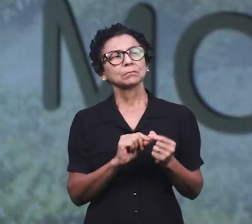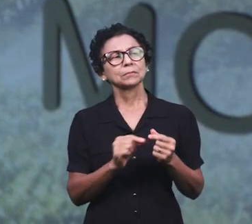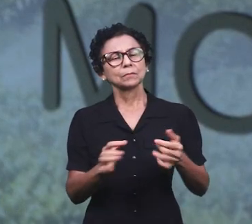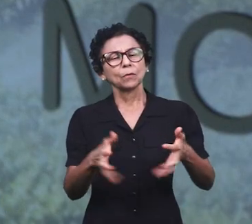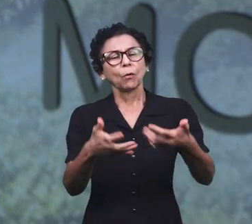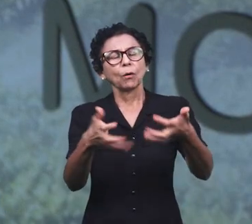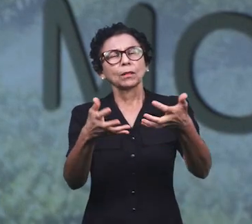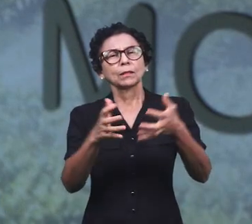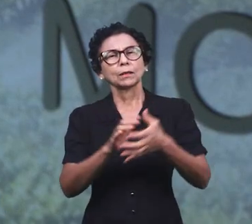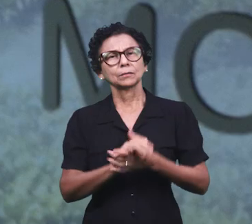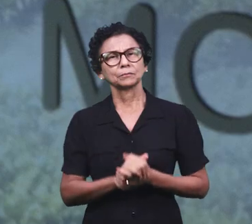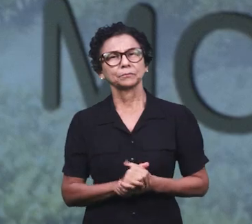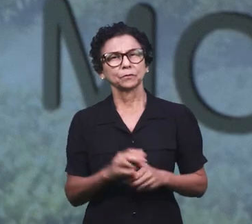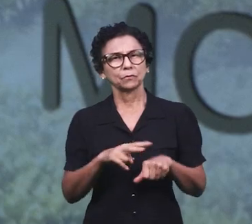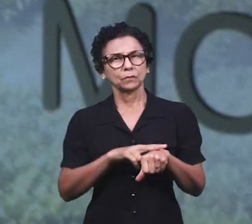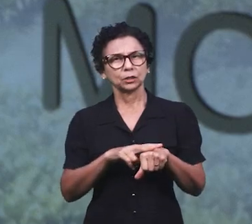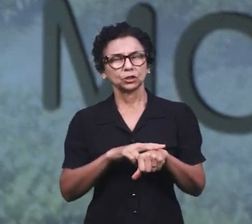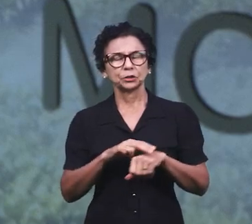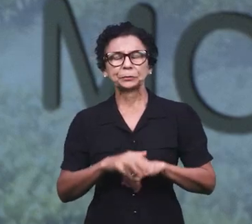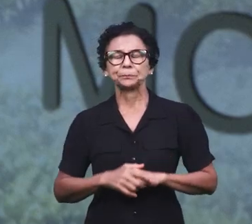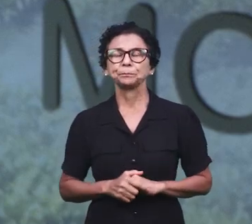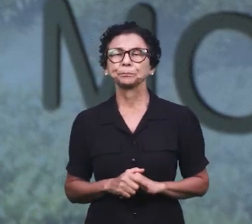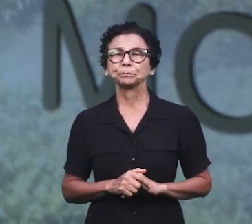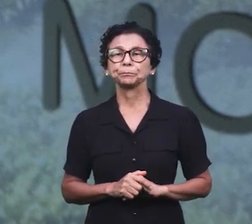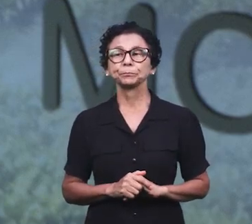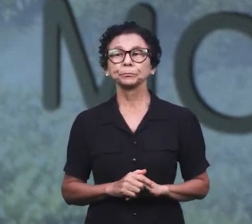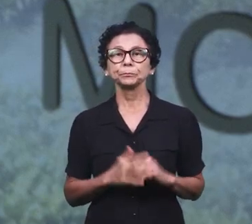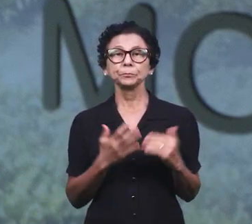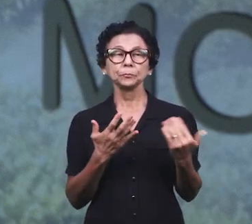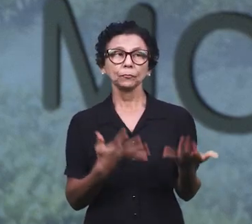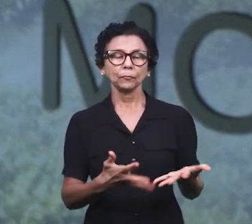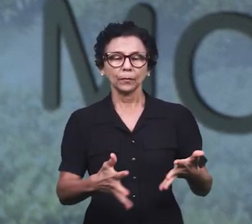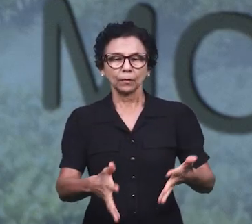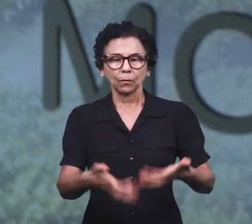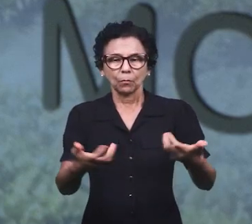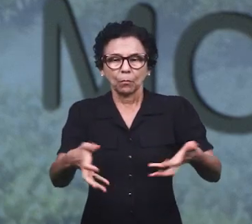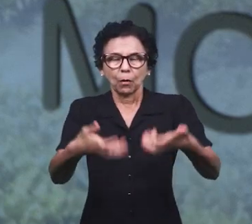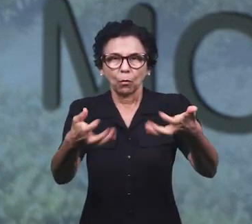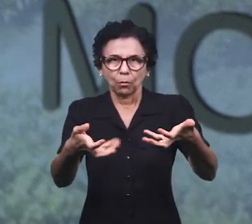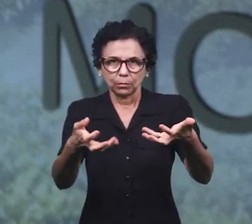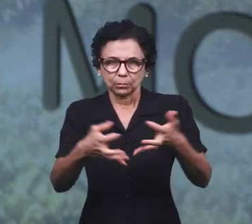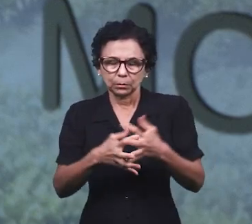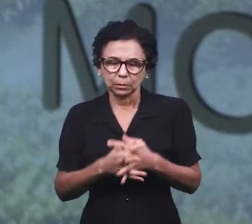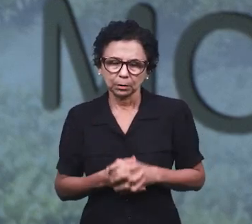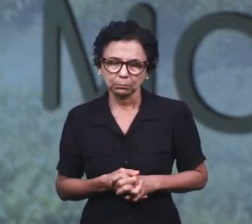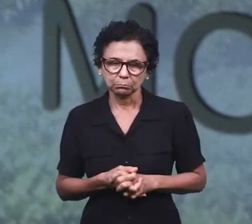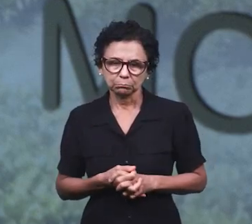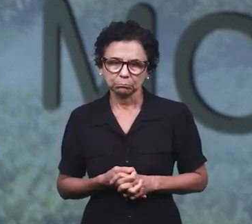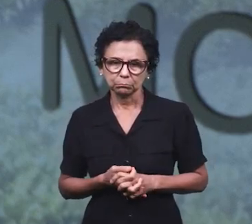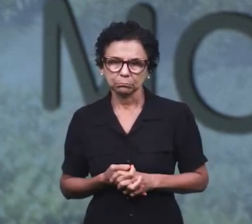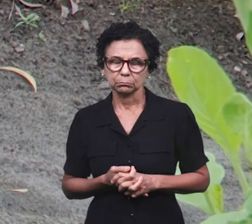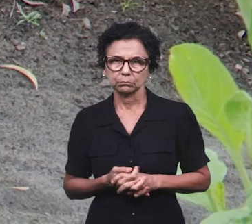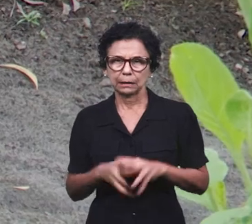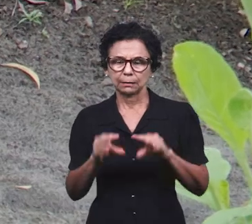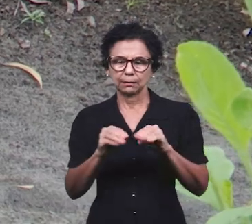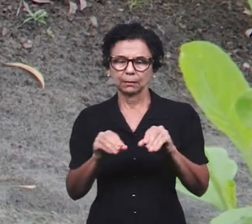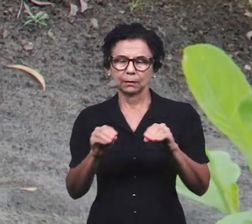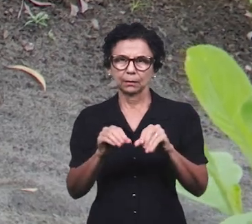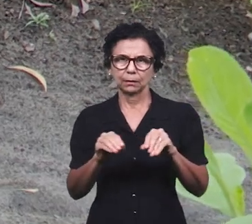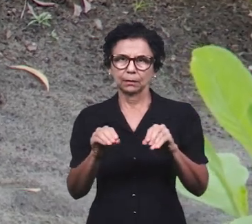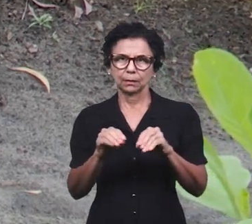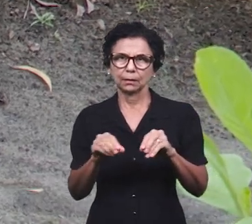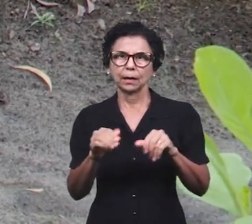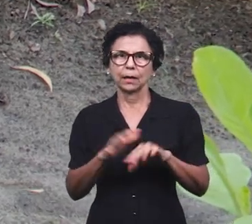A horta no Manaim de Terra Vermelha ela é uma horta produzida no solo. Nós